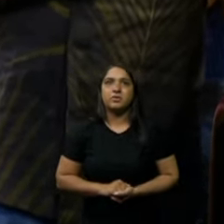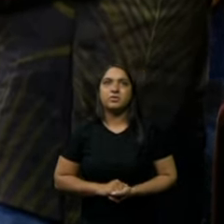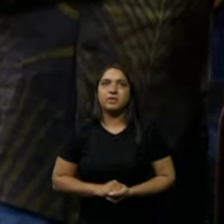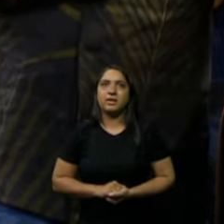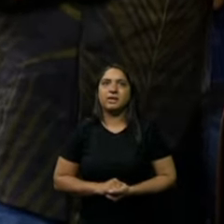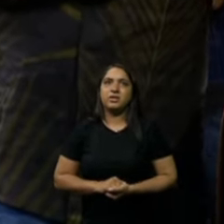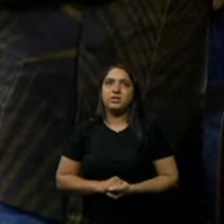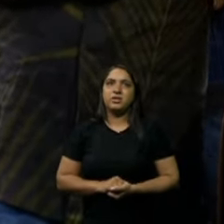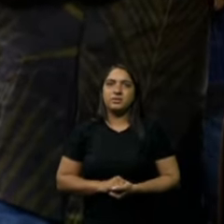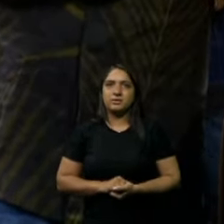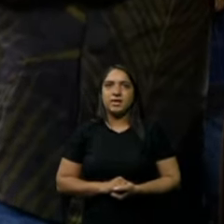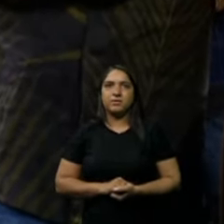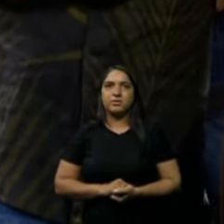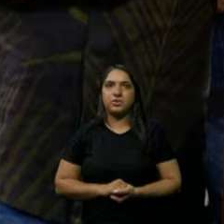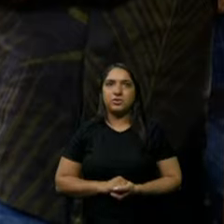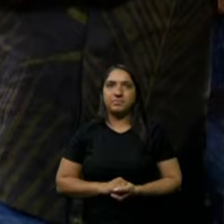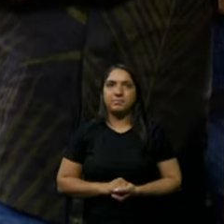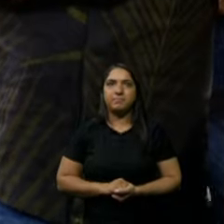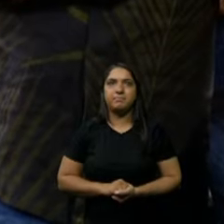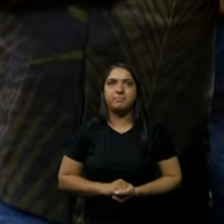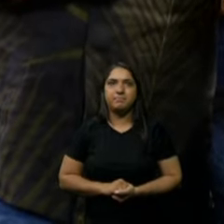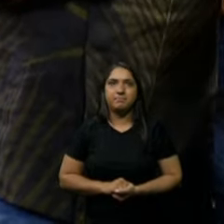E aí